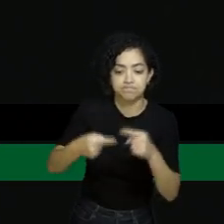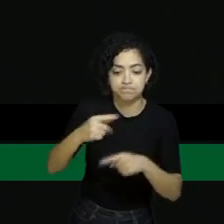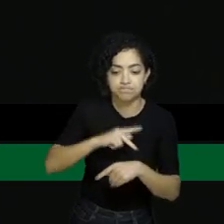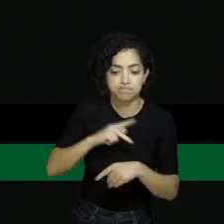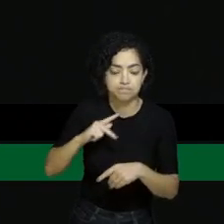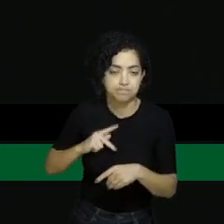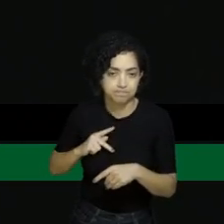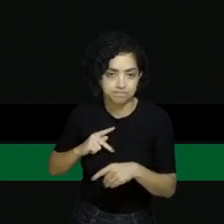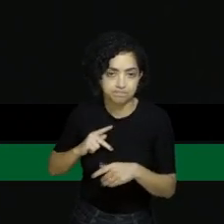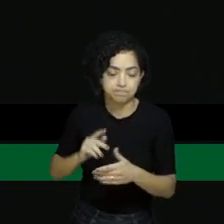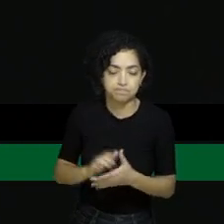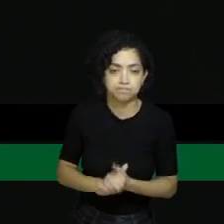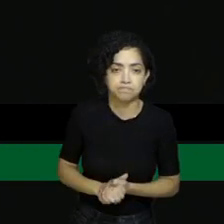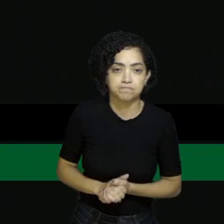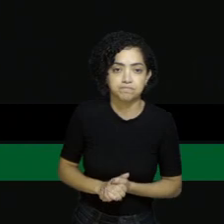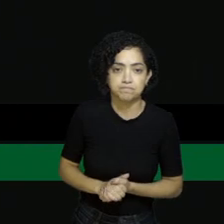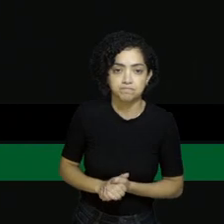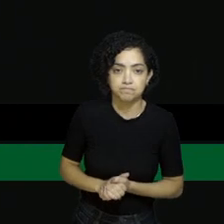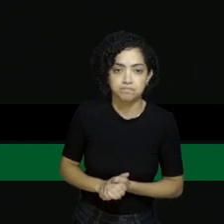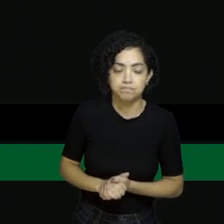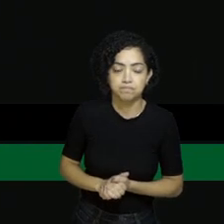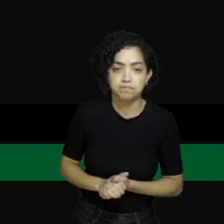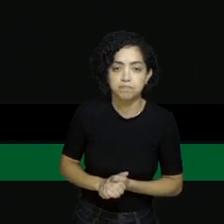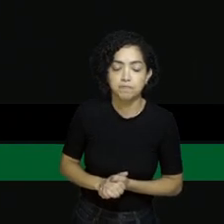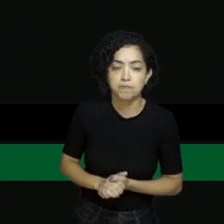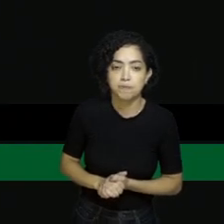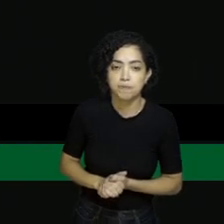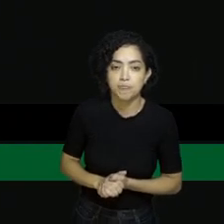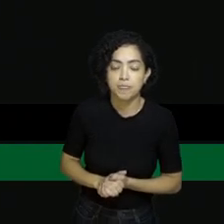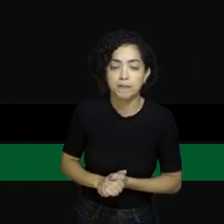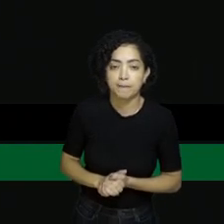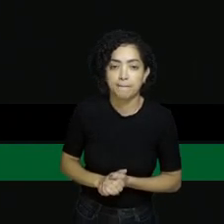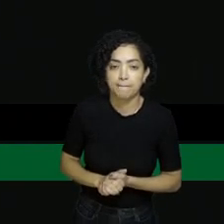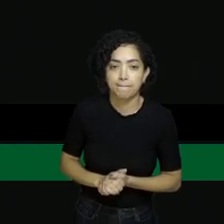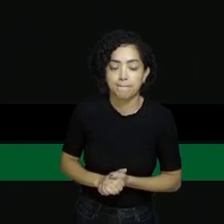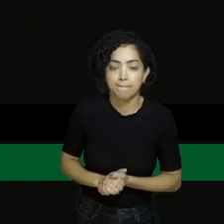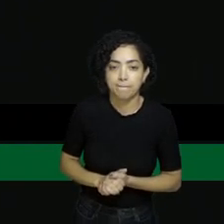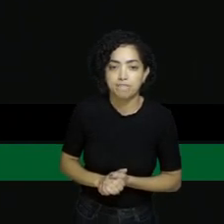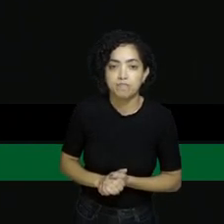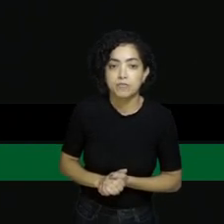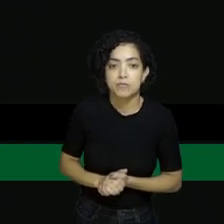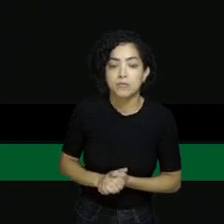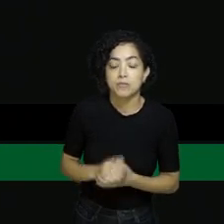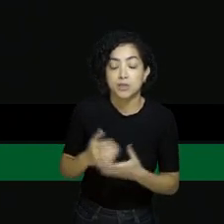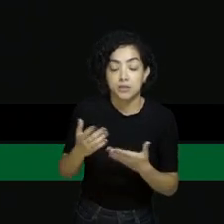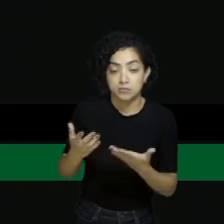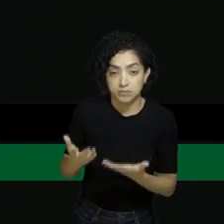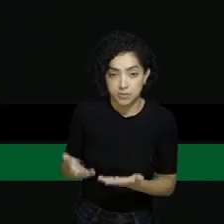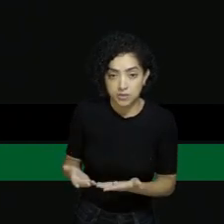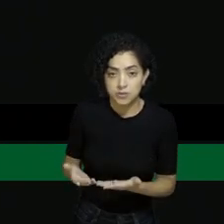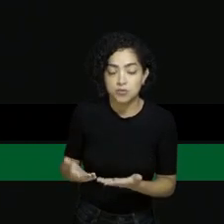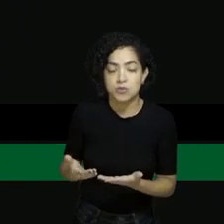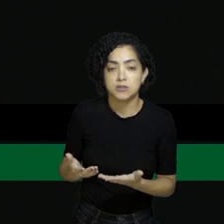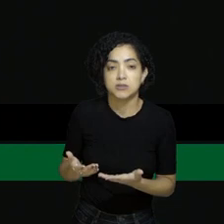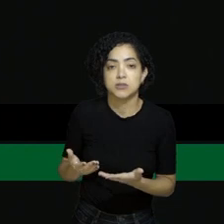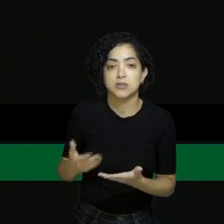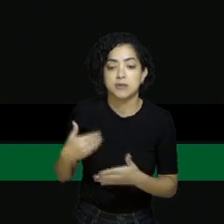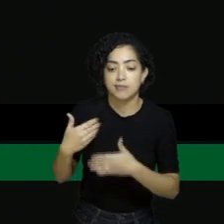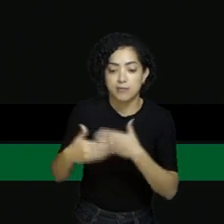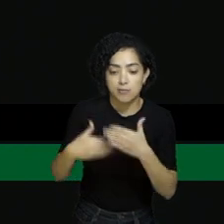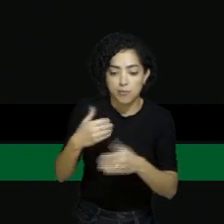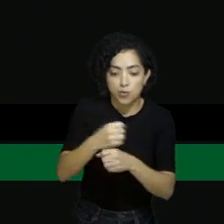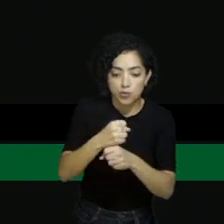não ser notificado pelos órgãos ambientais. E mesmo assim, depois de 10